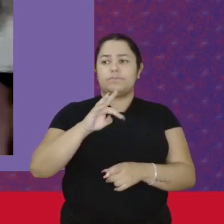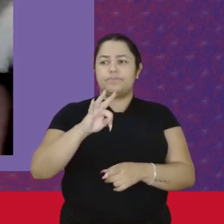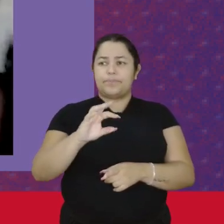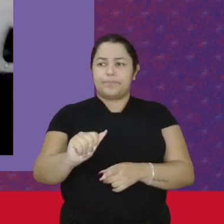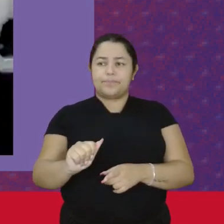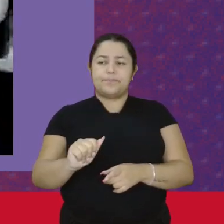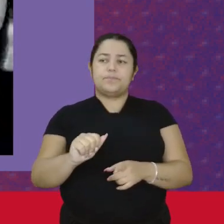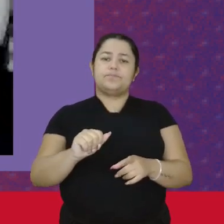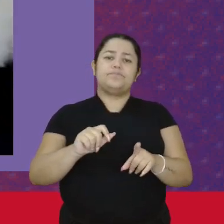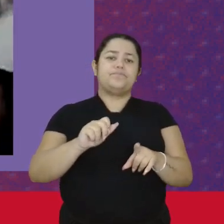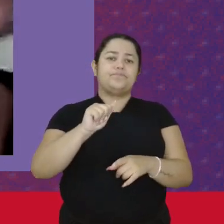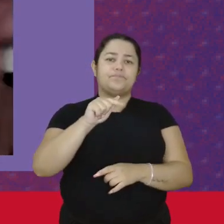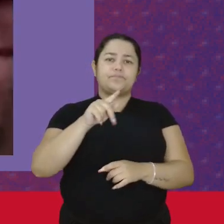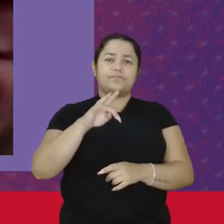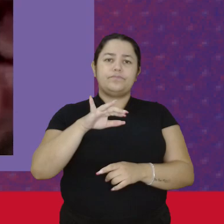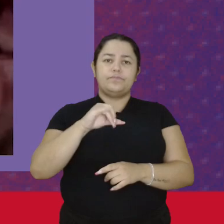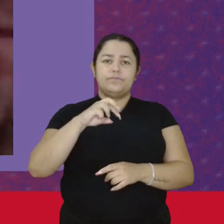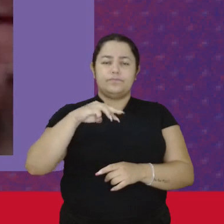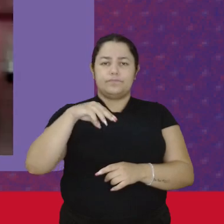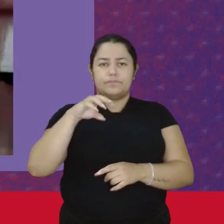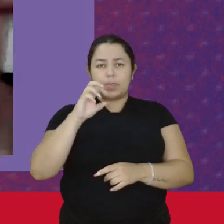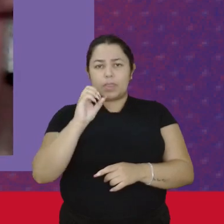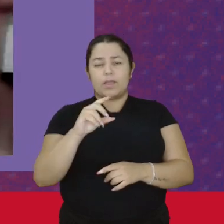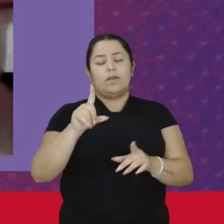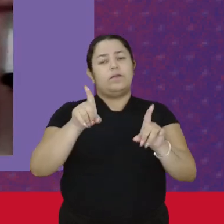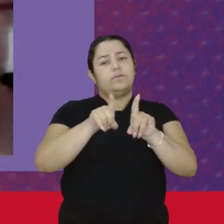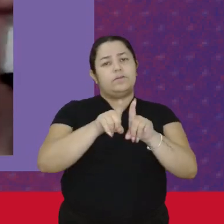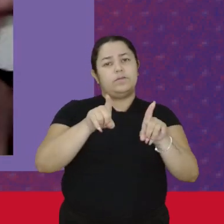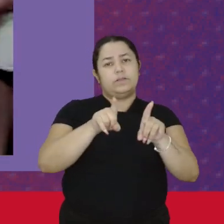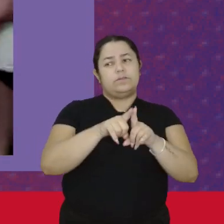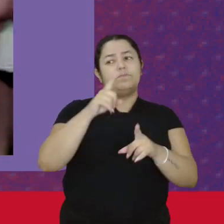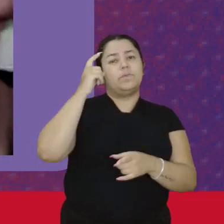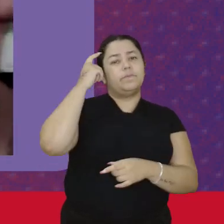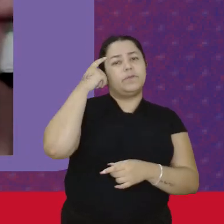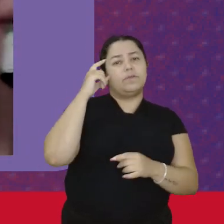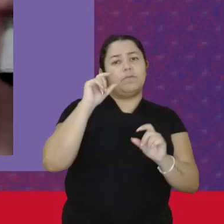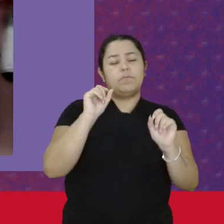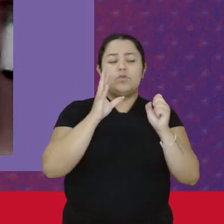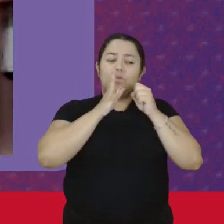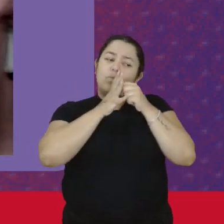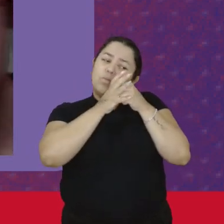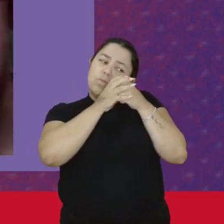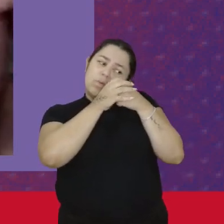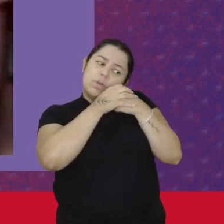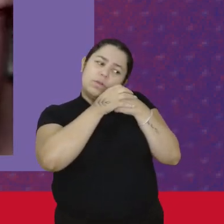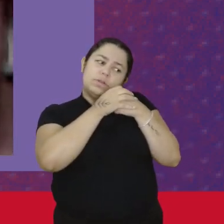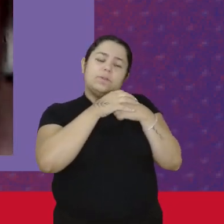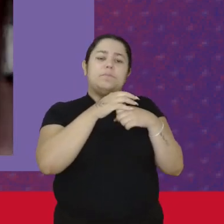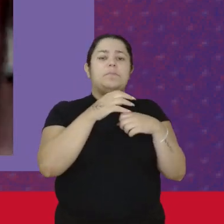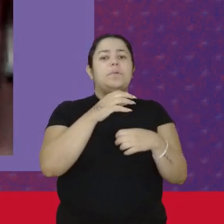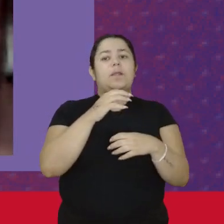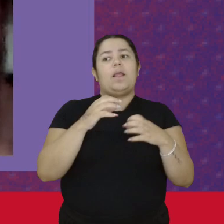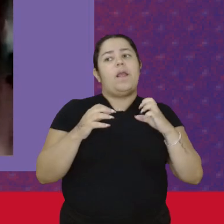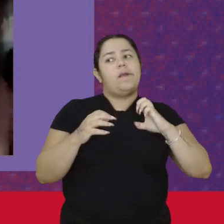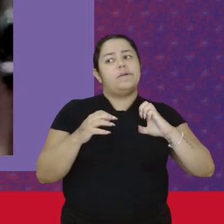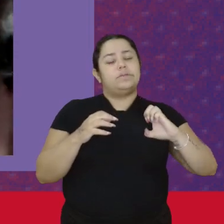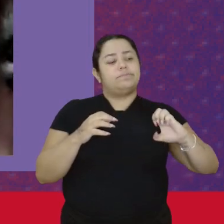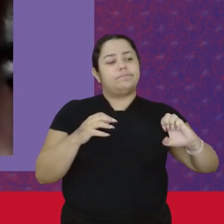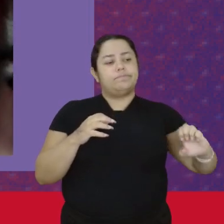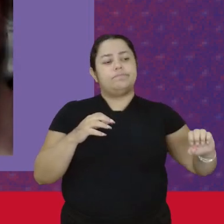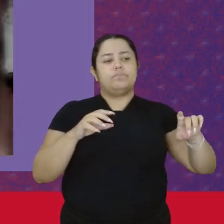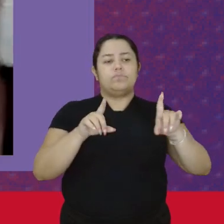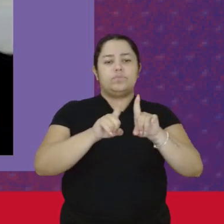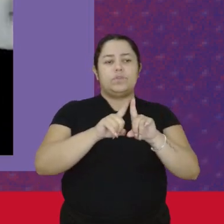o autoritarismo, uma revolta também sobre esse pensamento muito fechado da esquerda, né? A gente pode dizer que nos